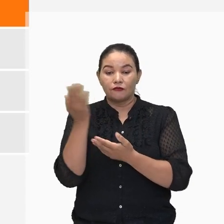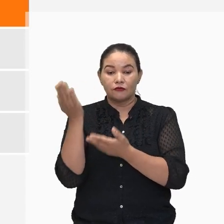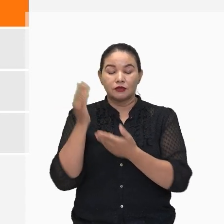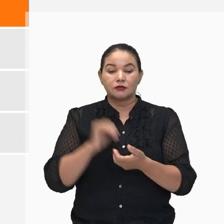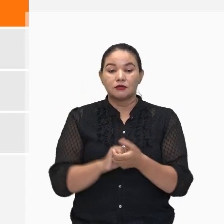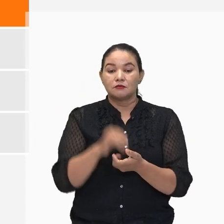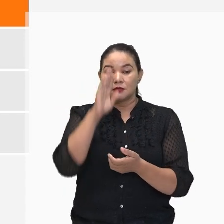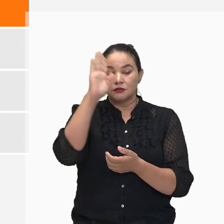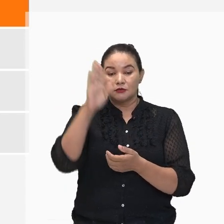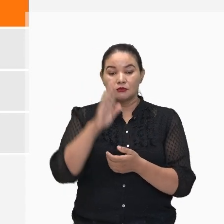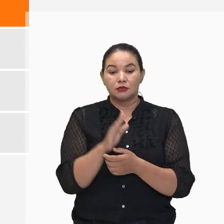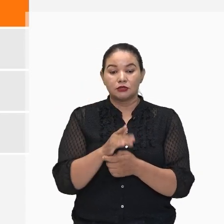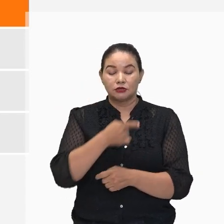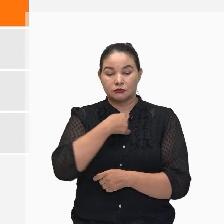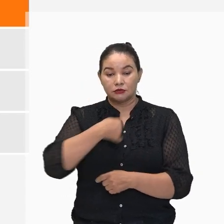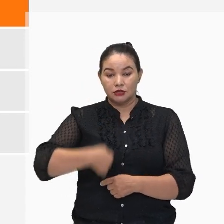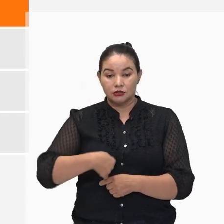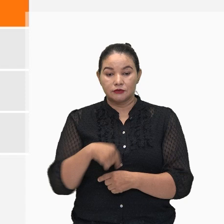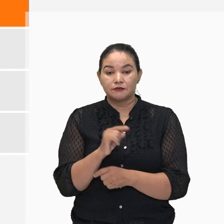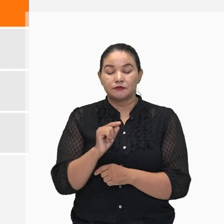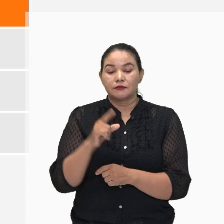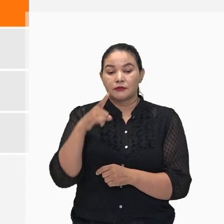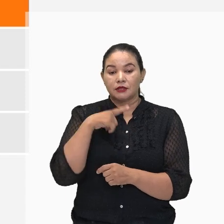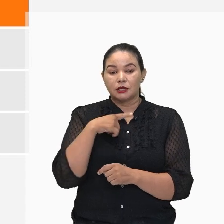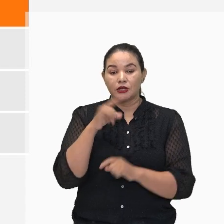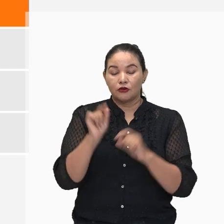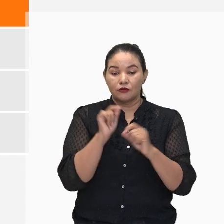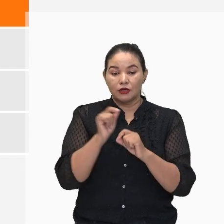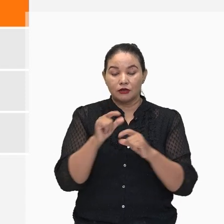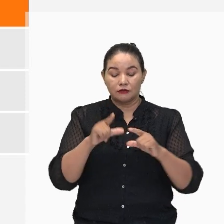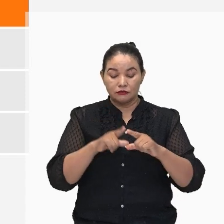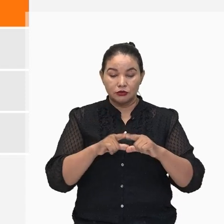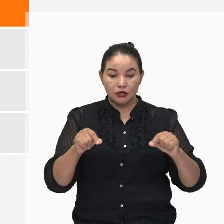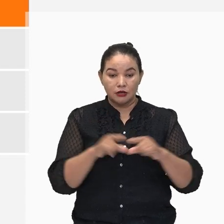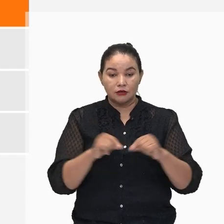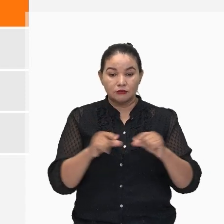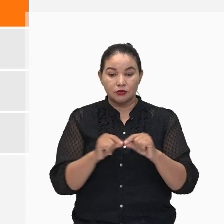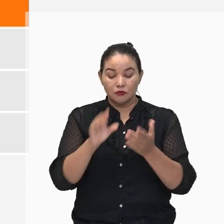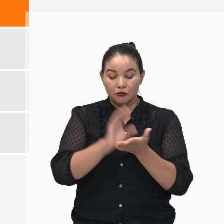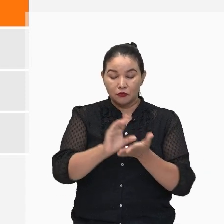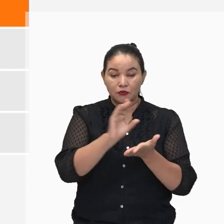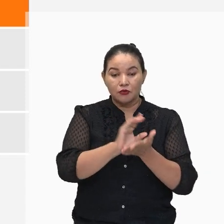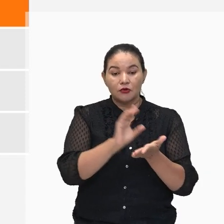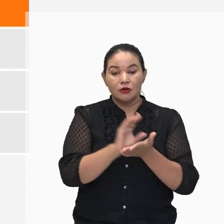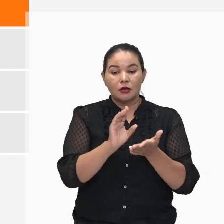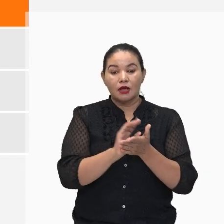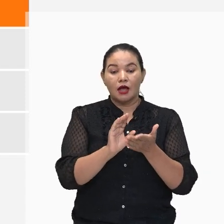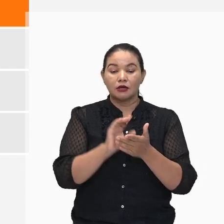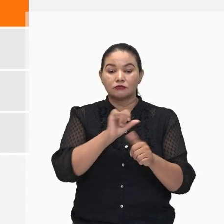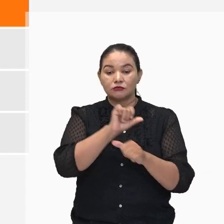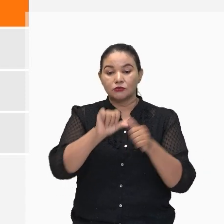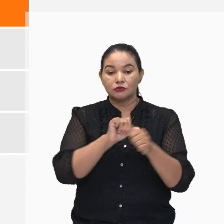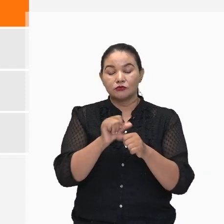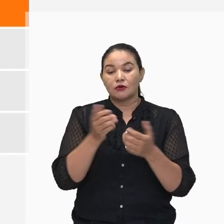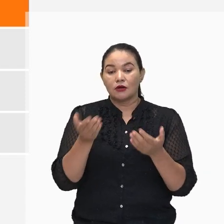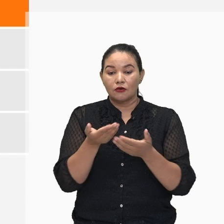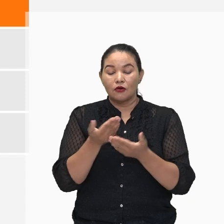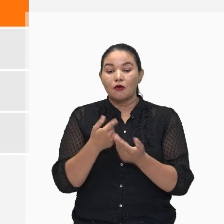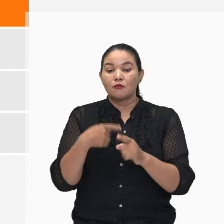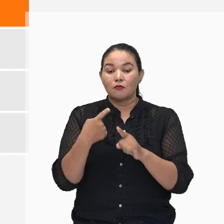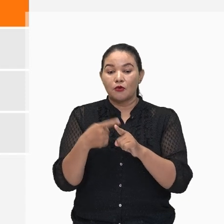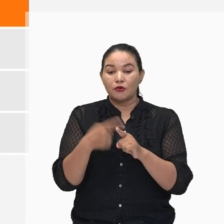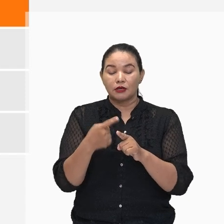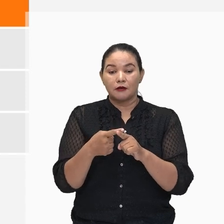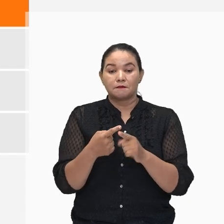da China, e acabou desbancando o Japão ali como o principal investidor nessa região, porque a China ela busca